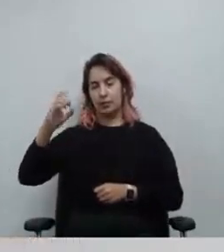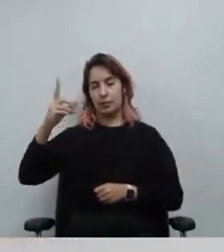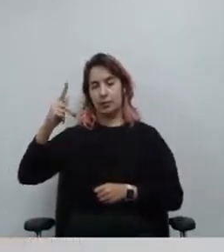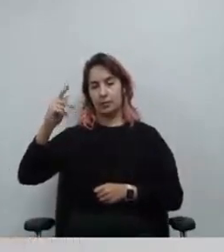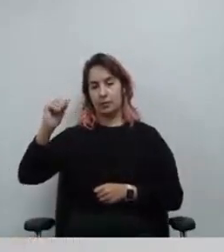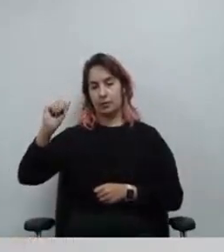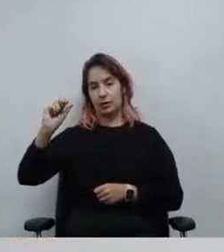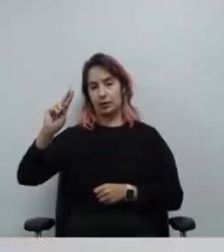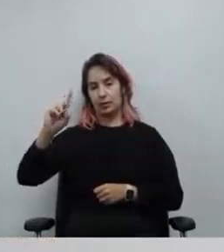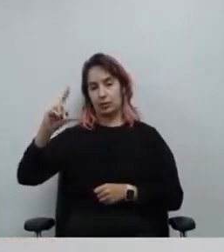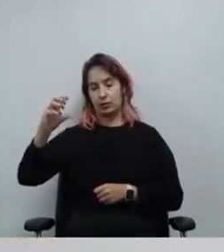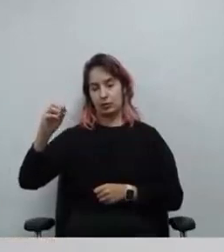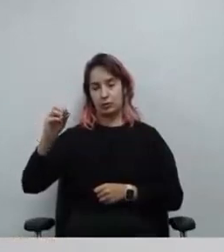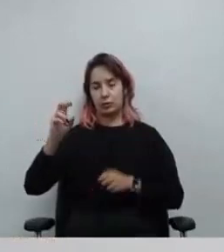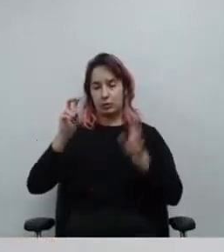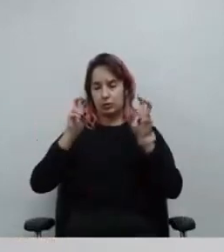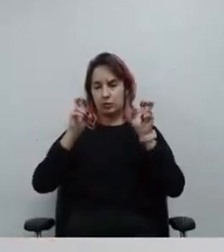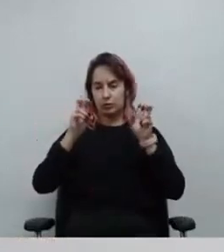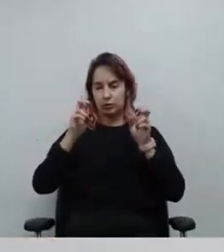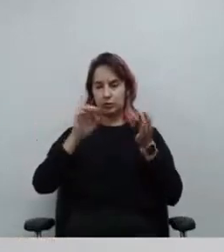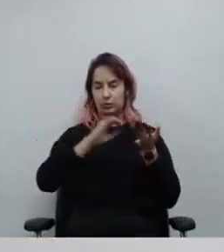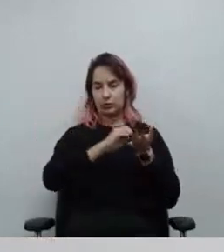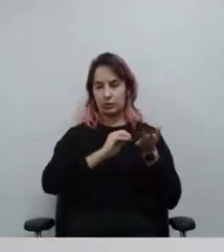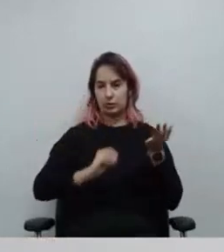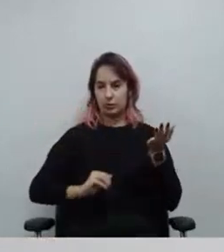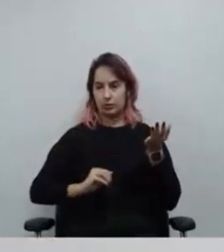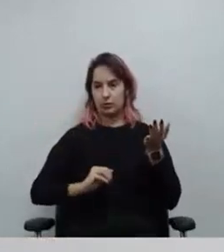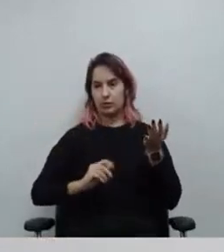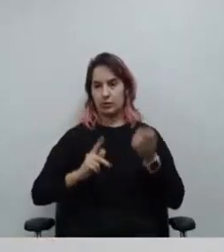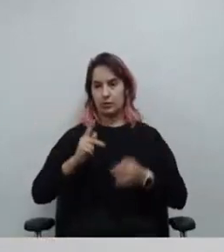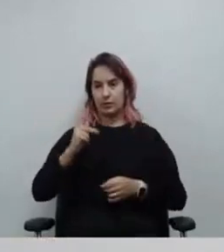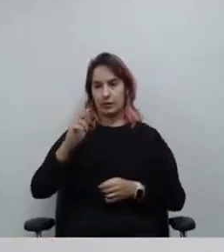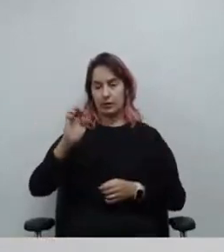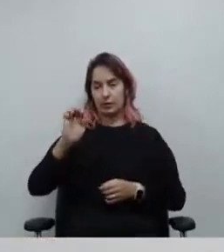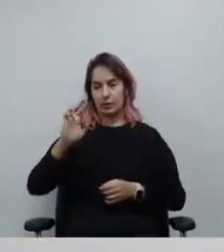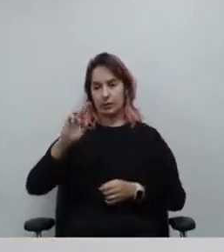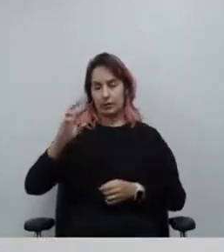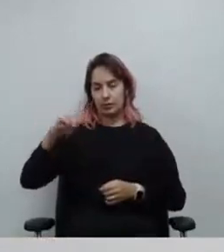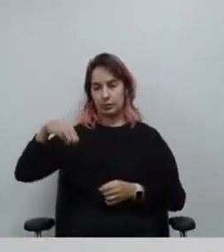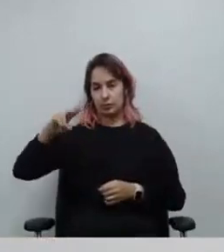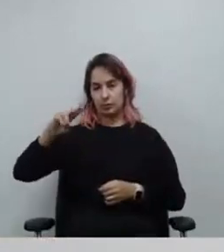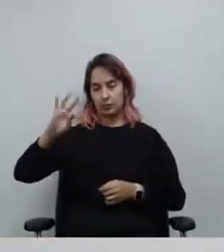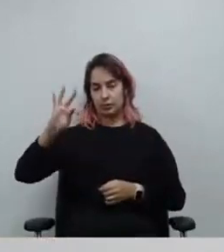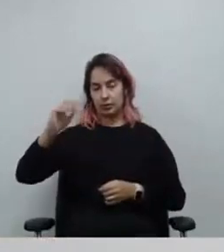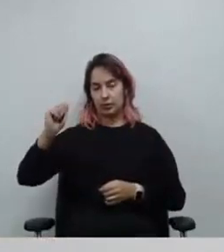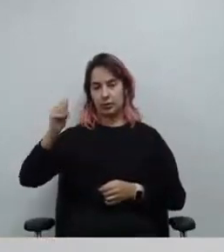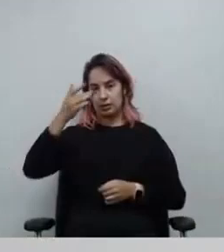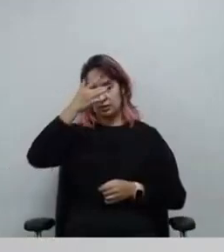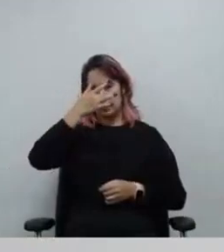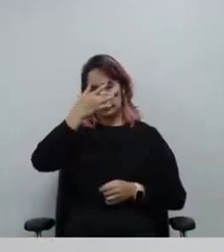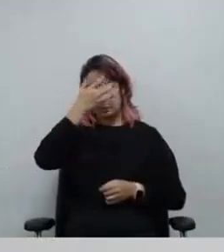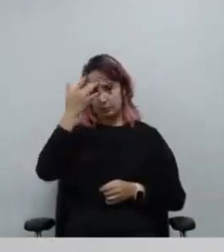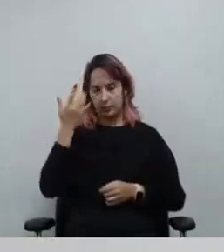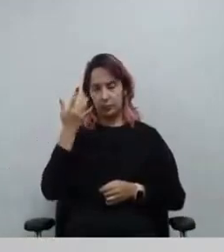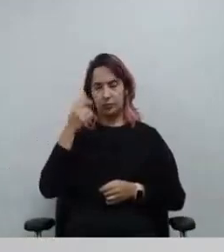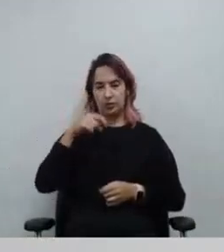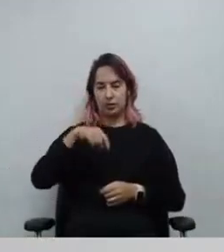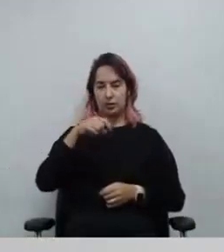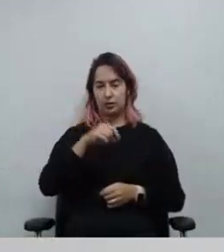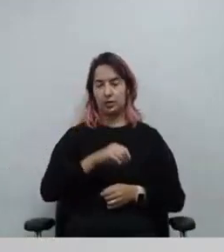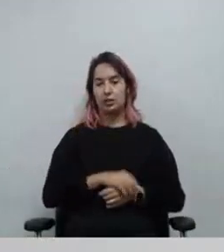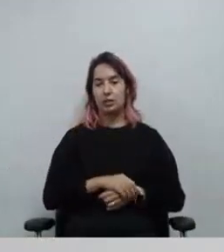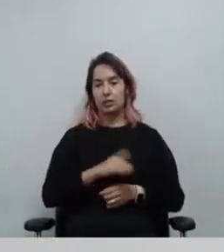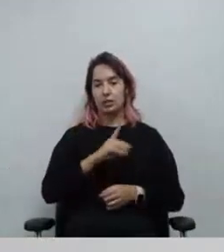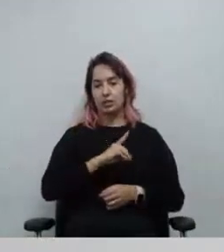Vites Filho. O assunto aqui é remoção por permuta, uma vez que os interessados ocupam aqui, respectivamente, a 45ª Defensoria